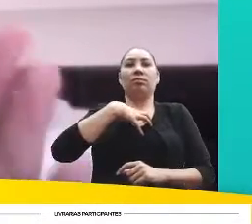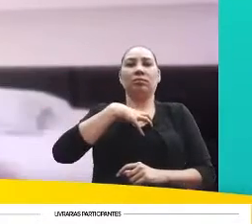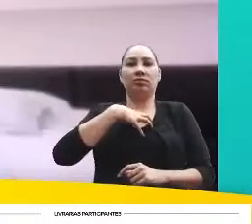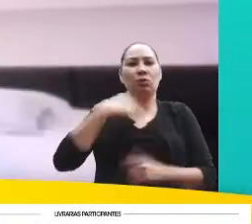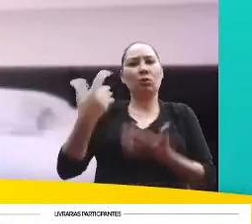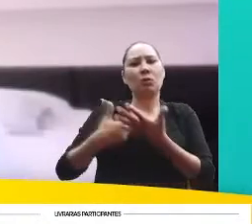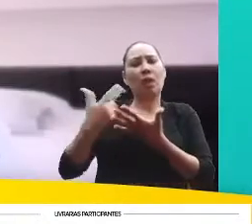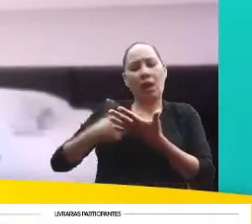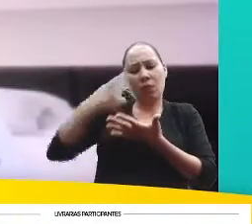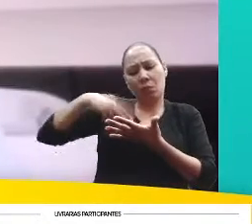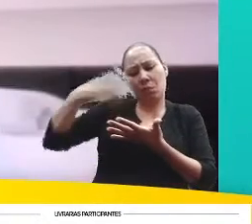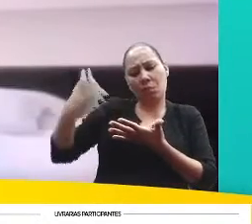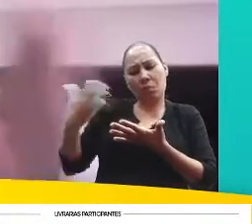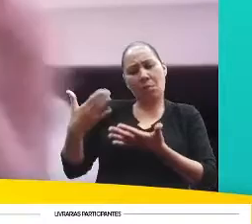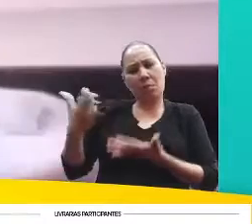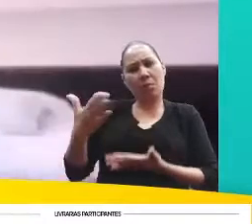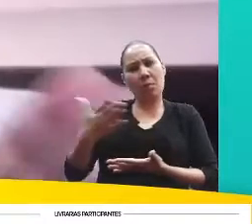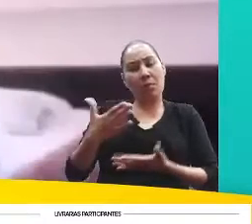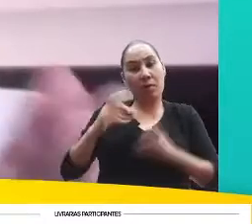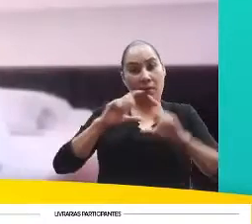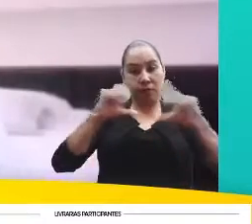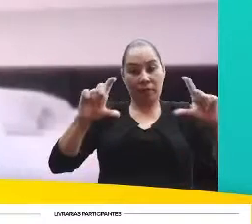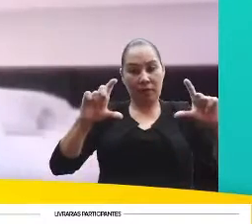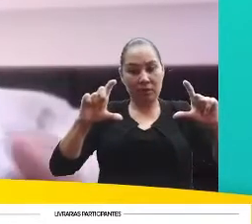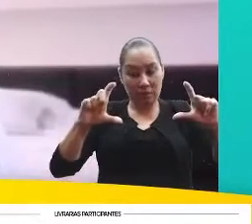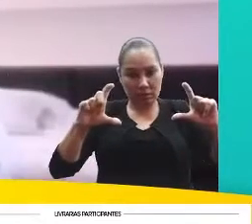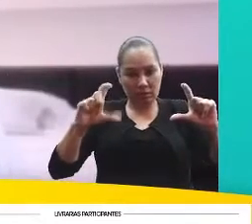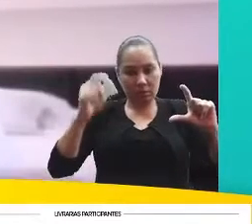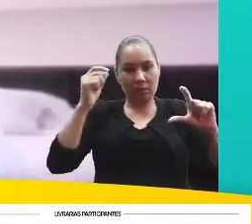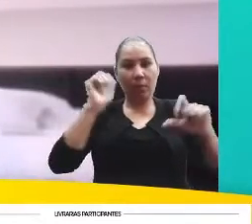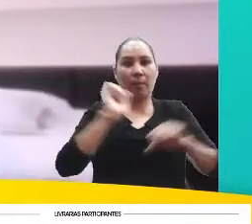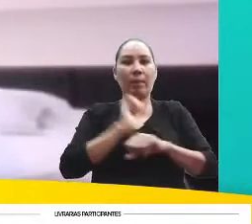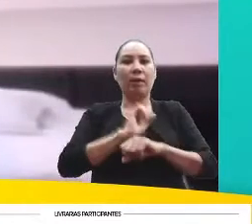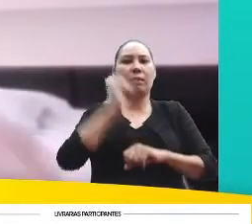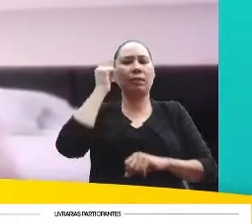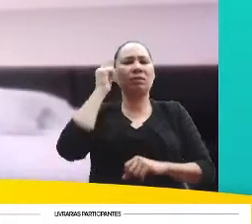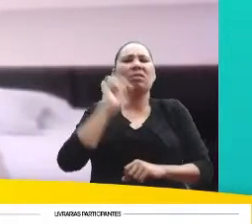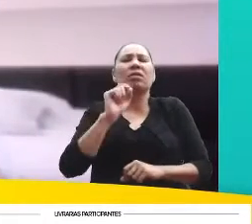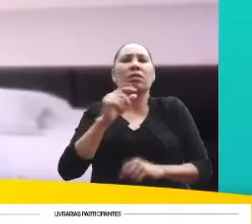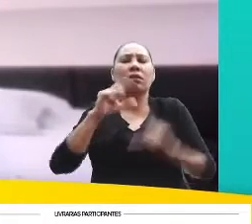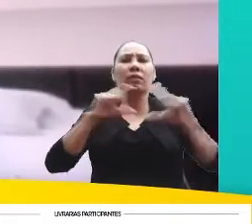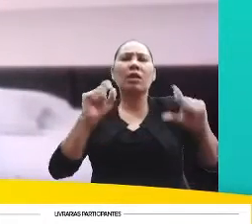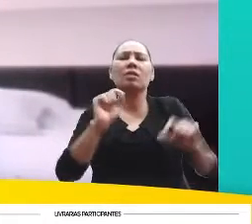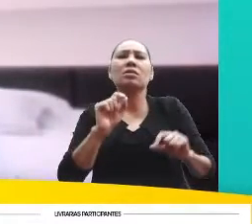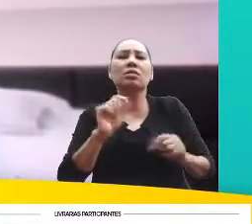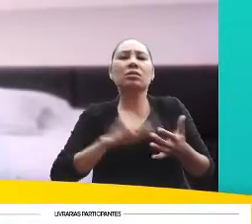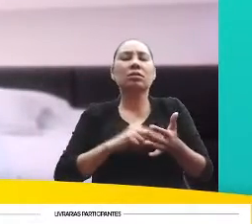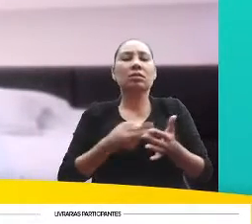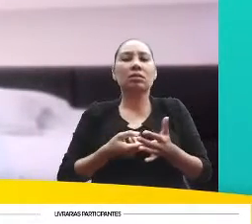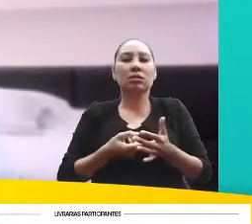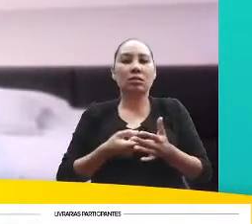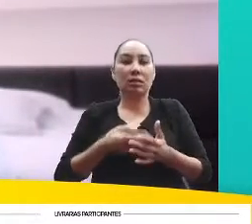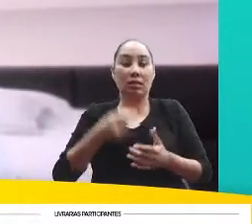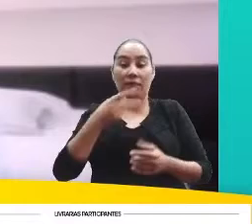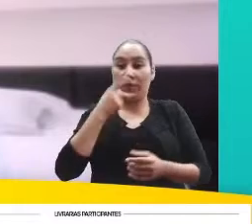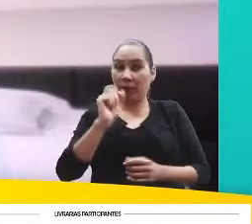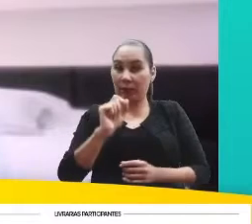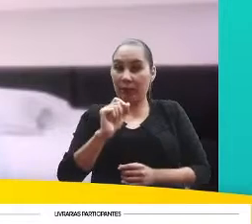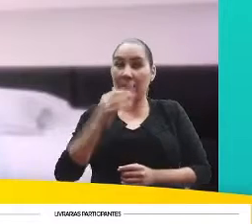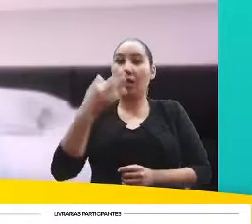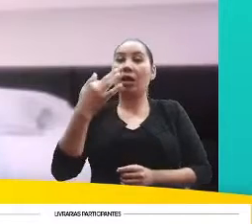dá de frente com essa frase e você para pensar. Que frase é essa, né? Ele diz assim: a dor